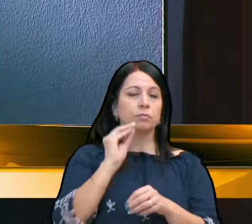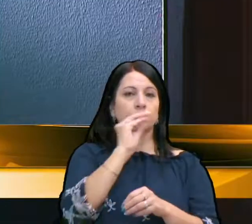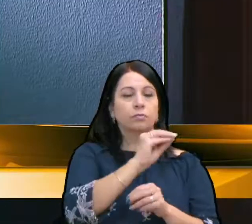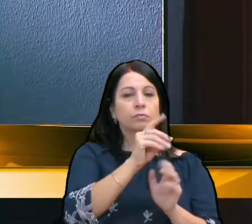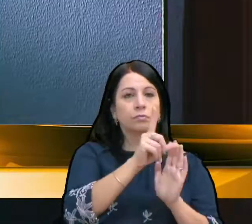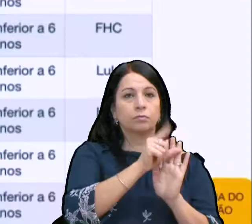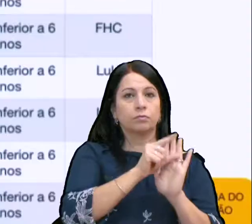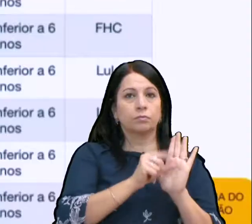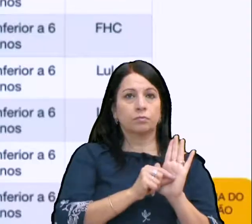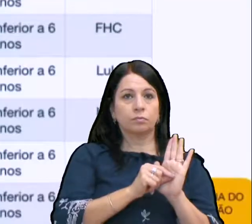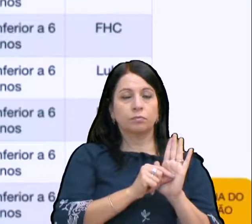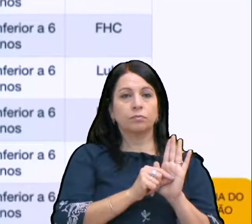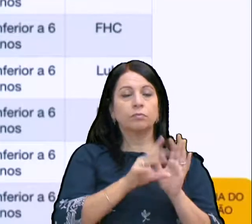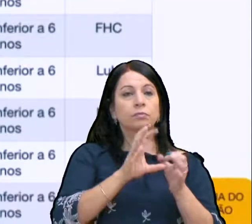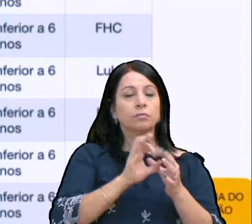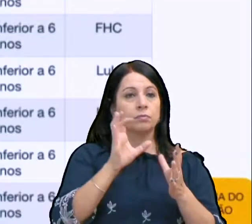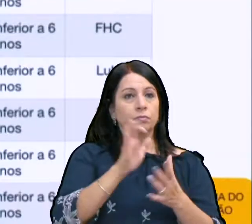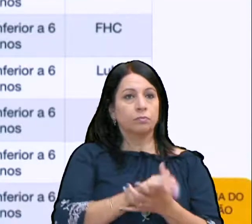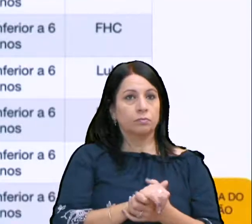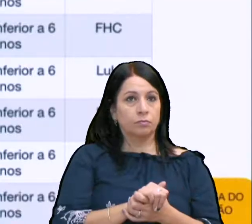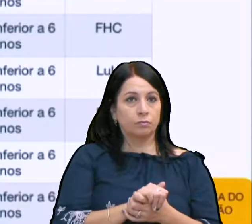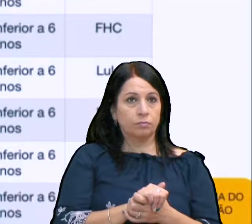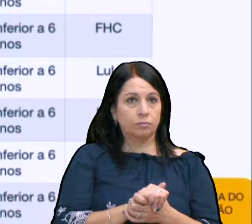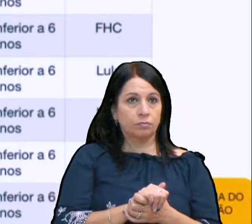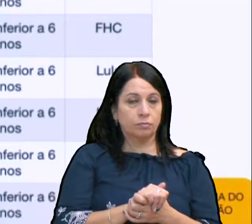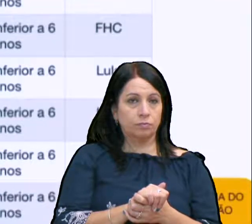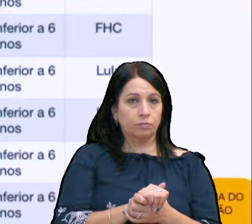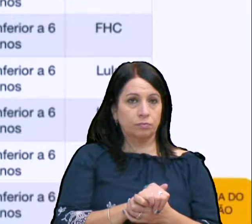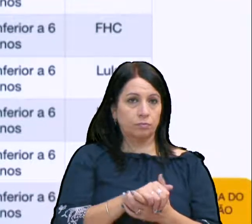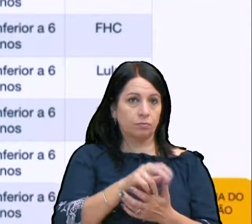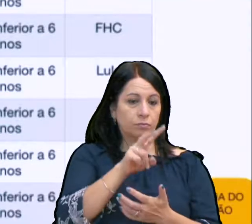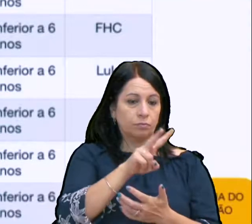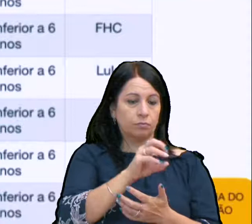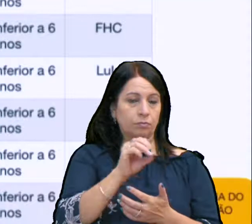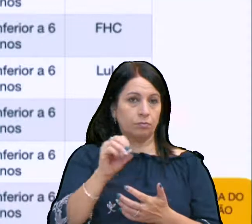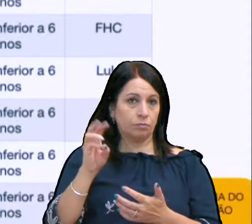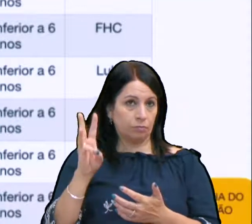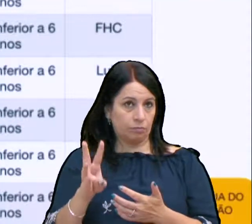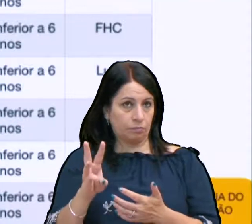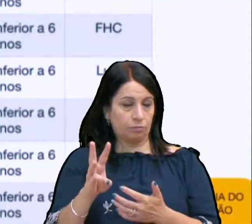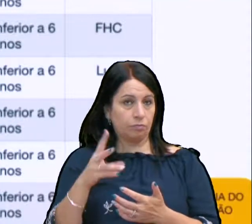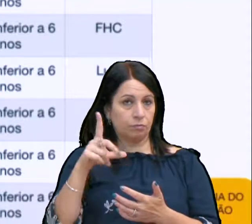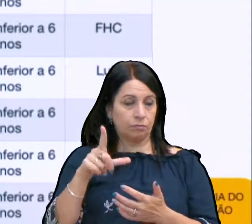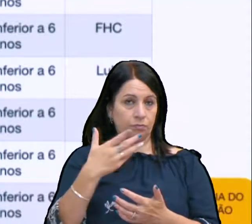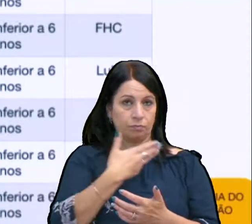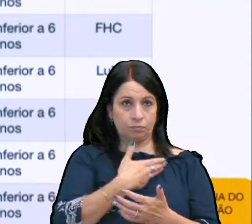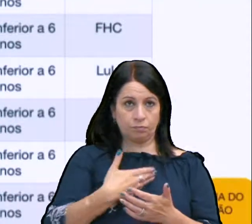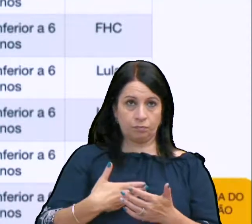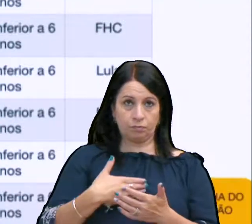a mais para dar uma liberadinha em outros casos. 2003,